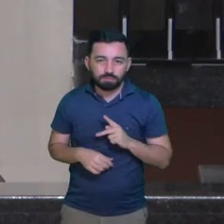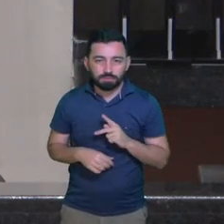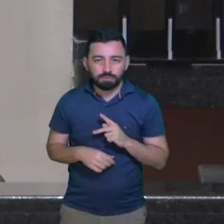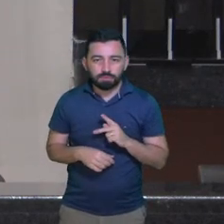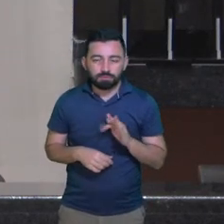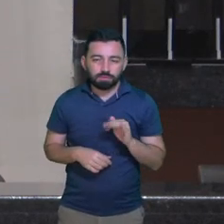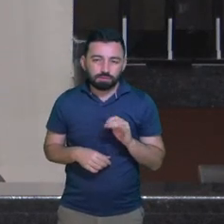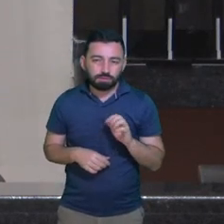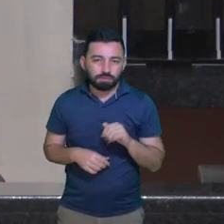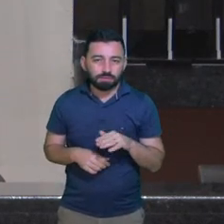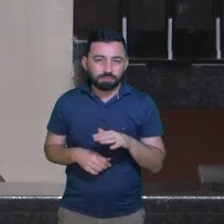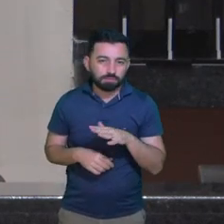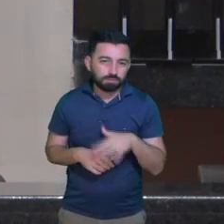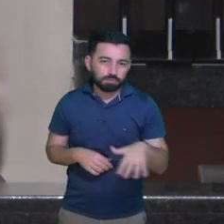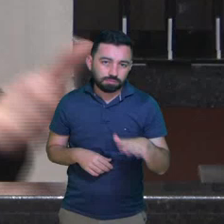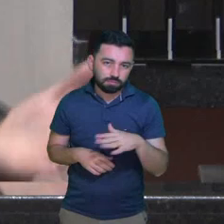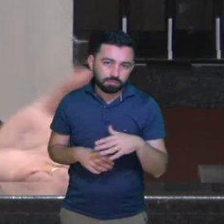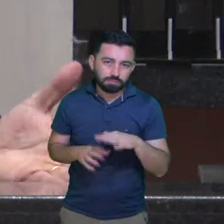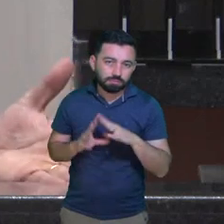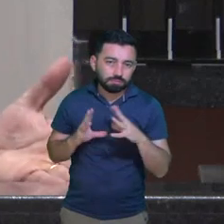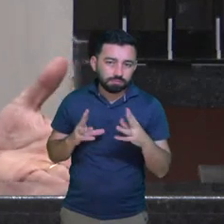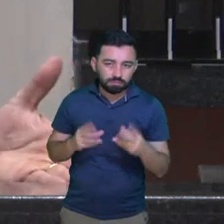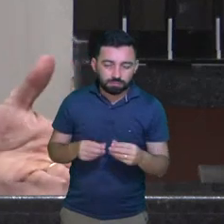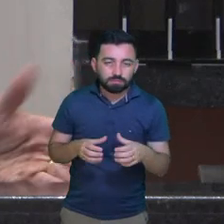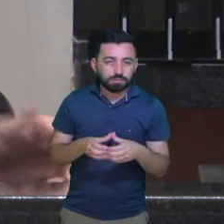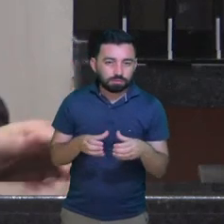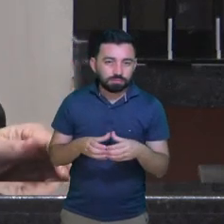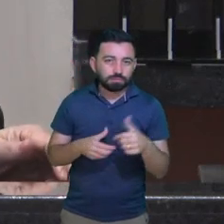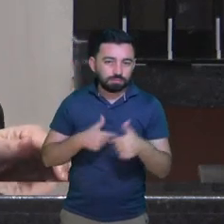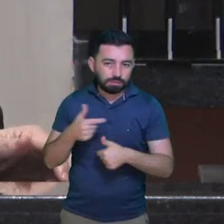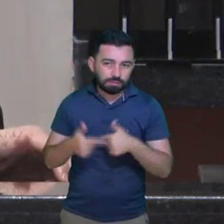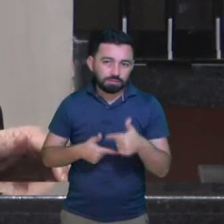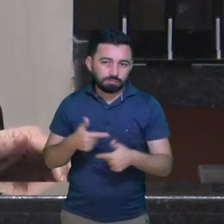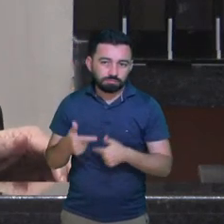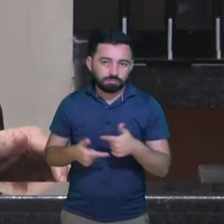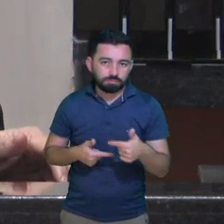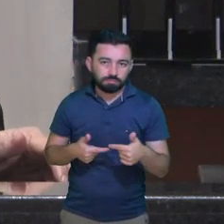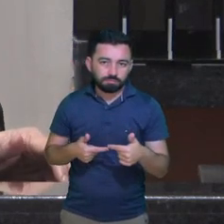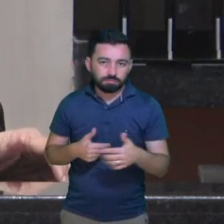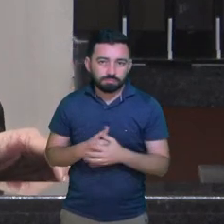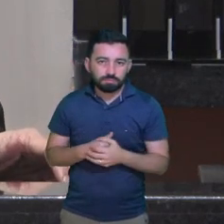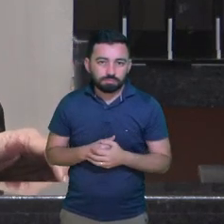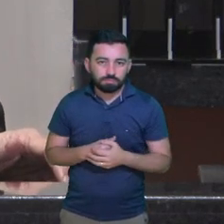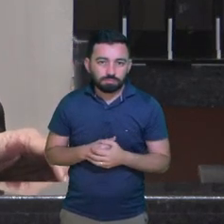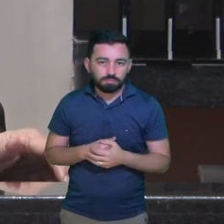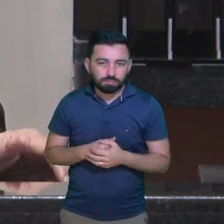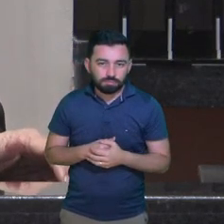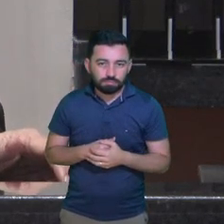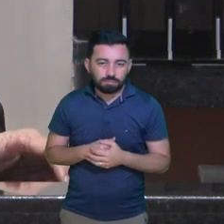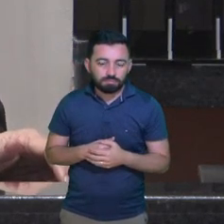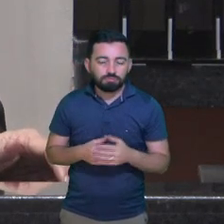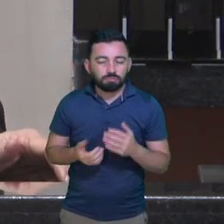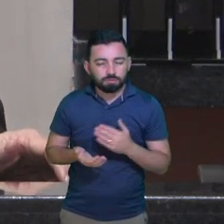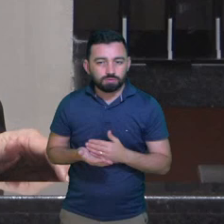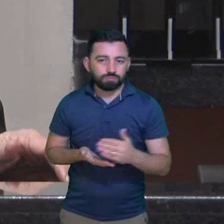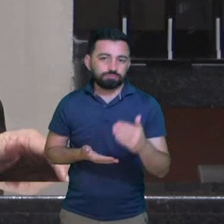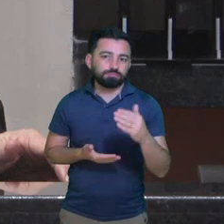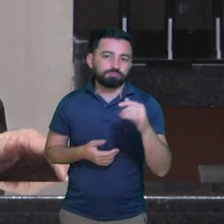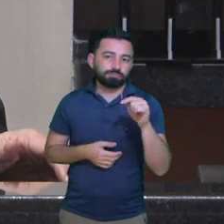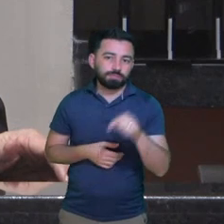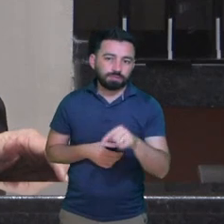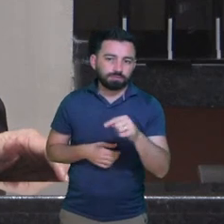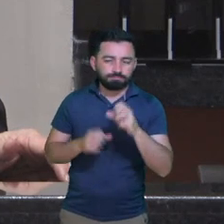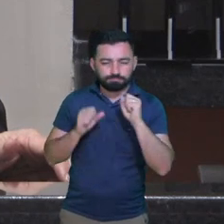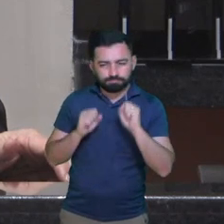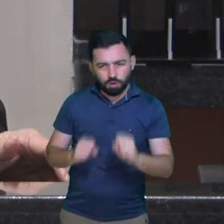outros a todo A equipe que trabalhou e dizer olha só estamos algo que pode ter uma